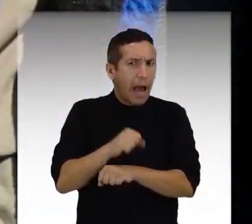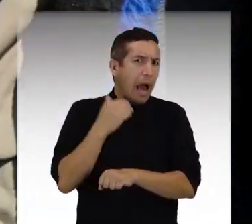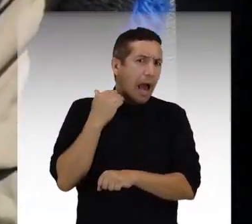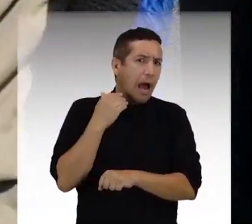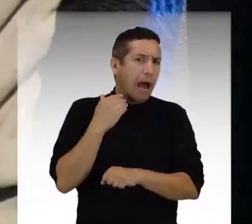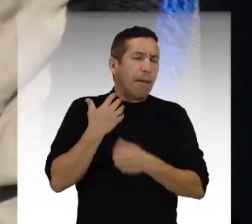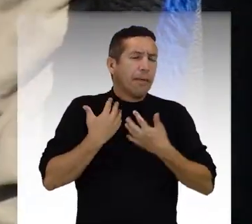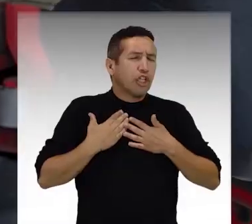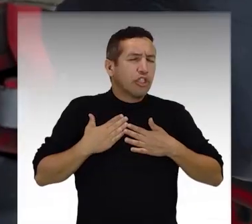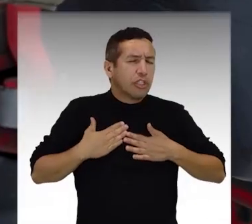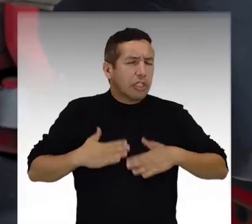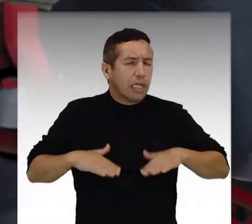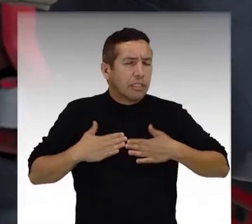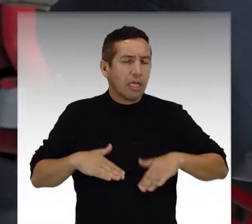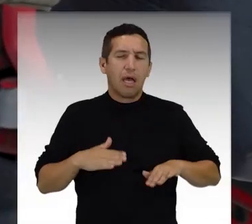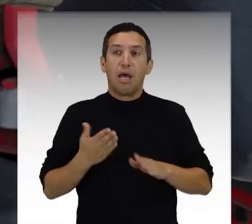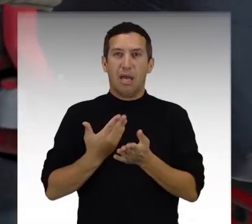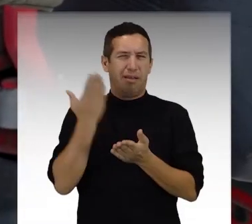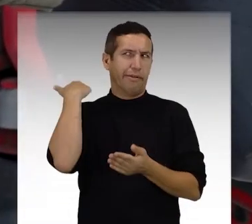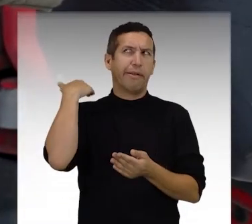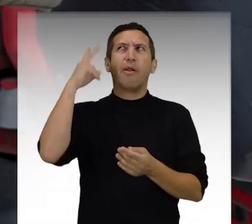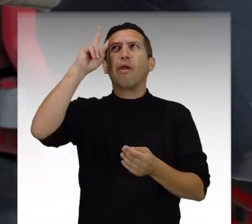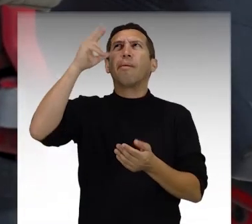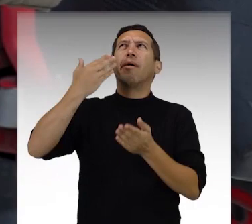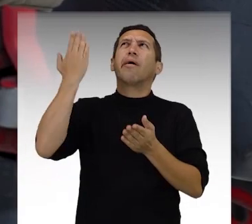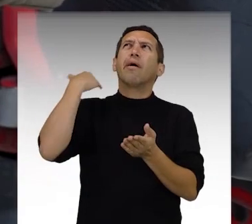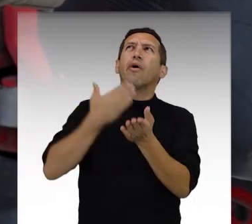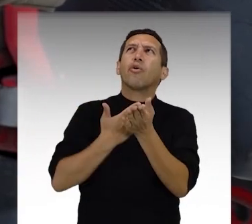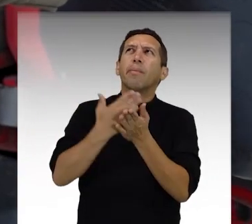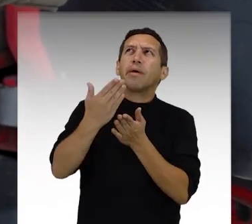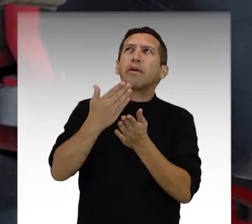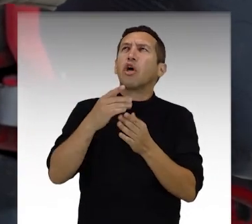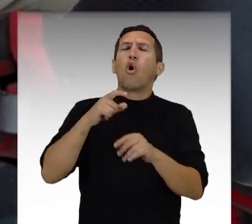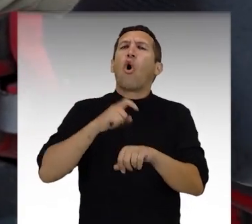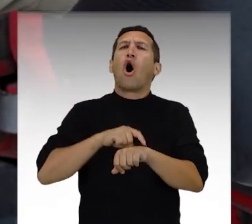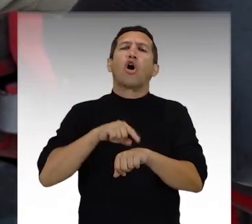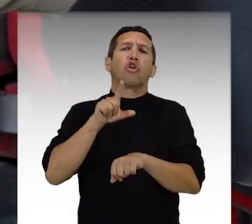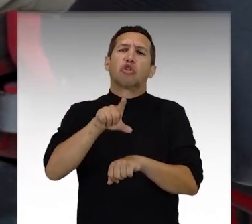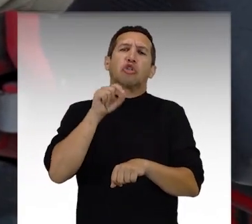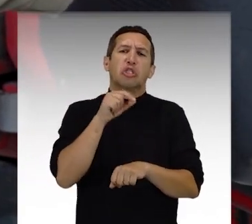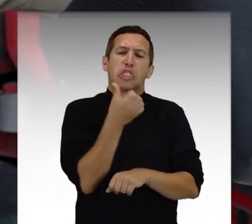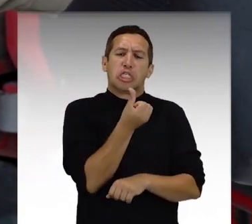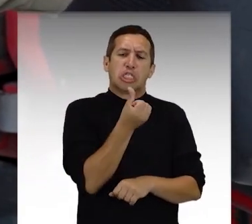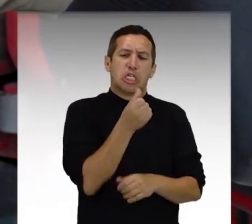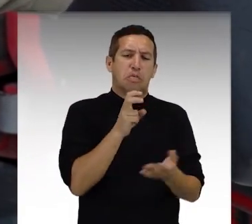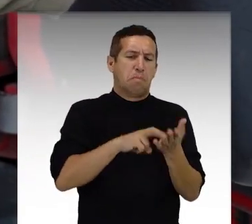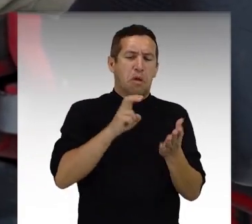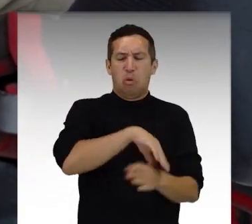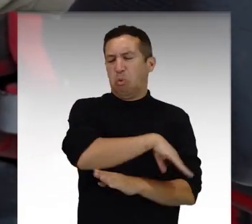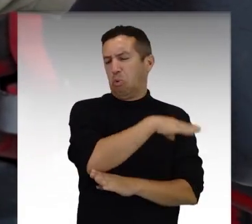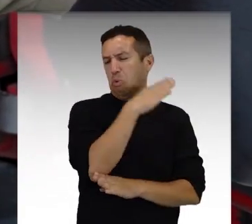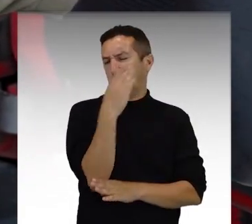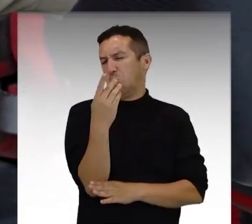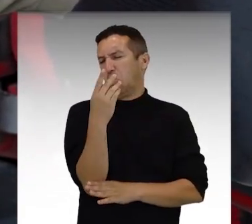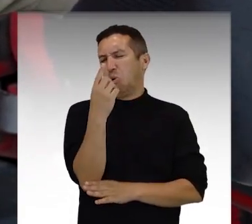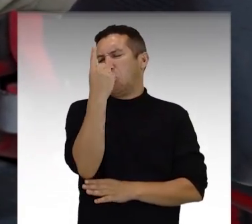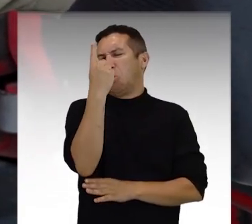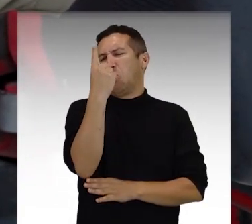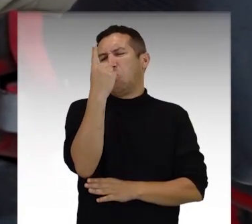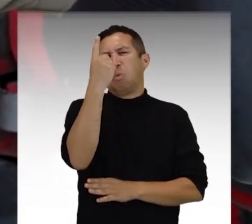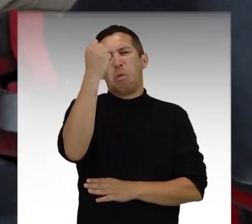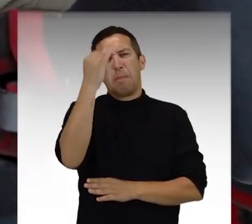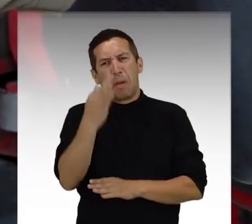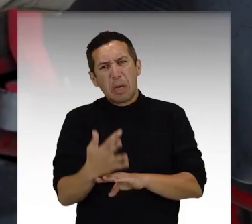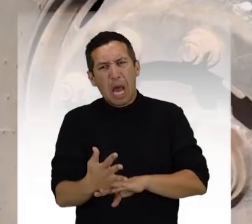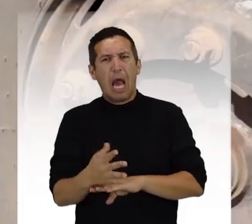era um desafio. Quando eu comecei não tinha horário, né? O horário era a gente que fazia. Começava na faixa de 6 horas da manhã e ia até meia-noite,